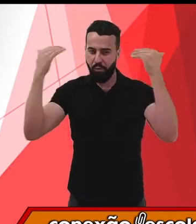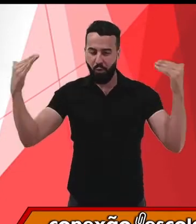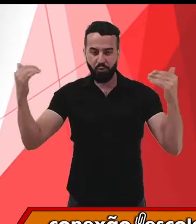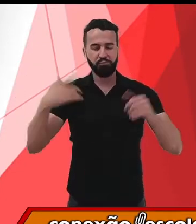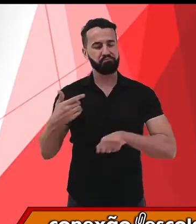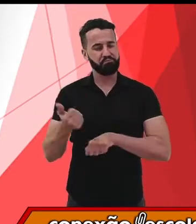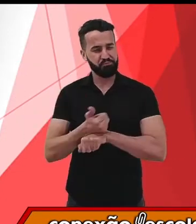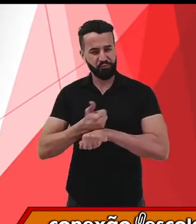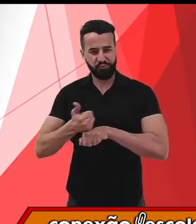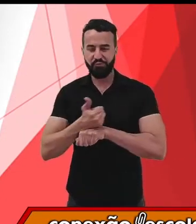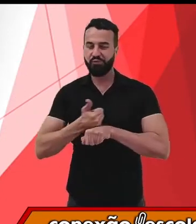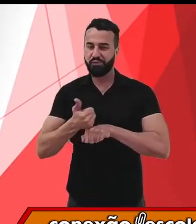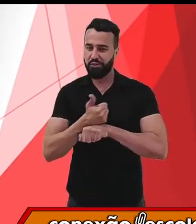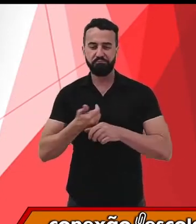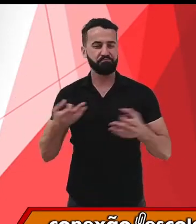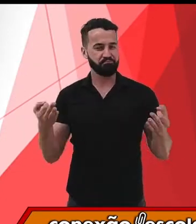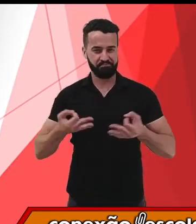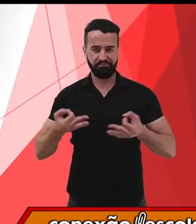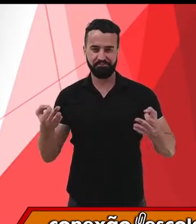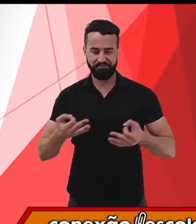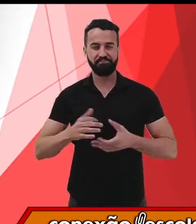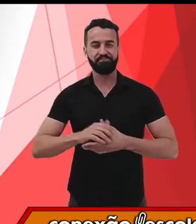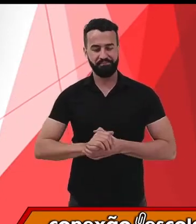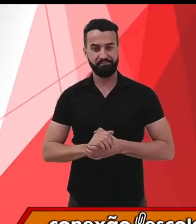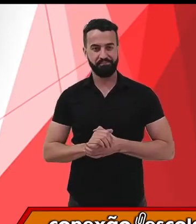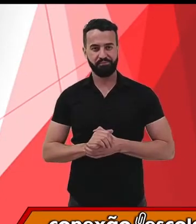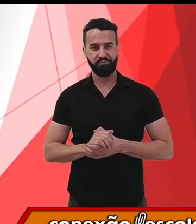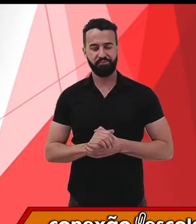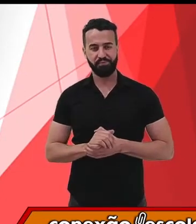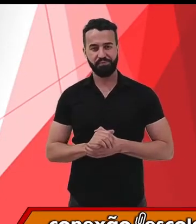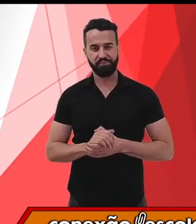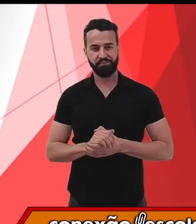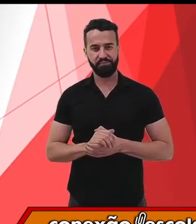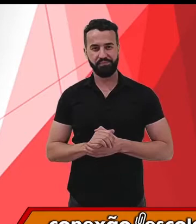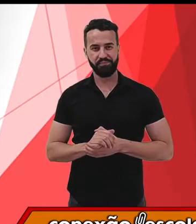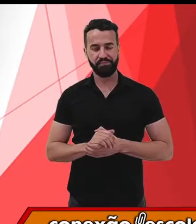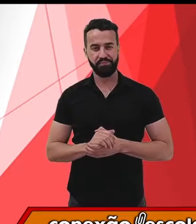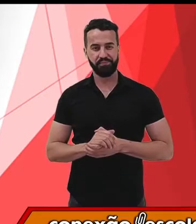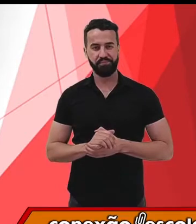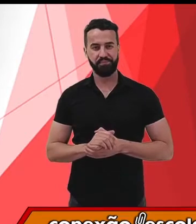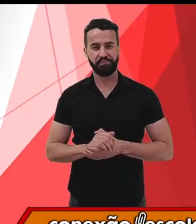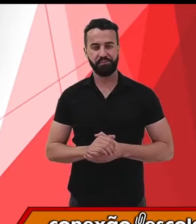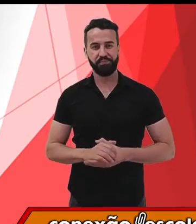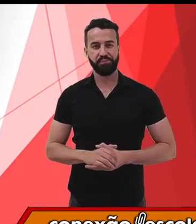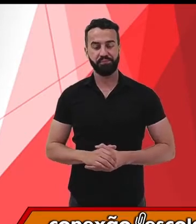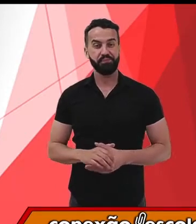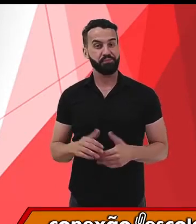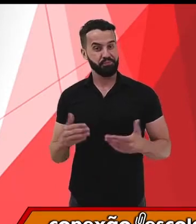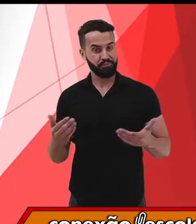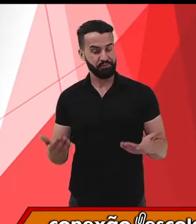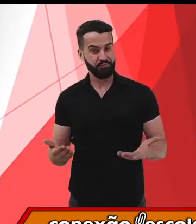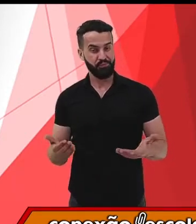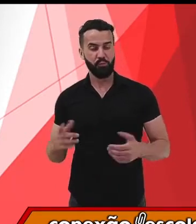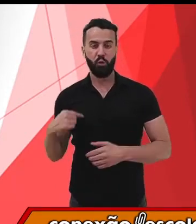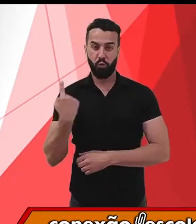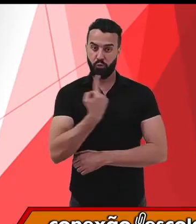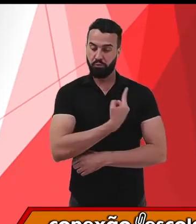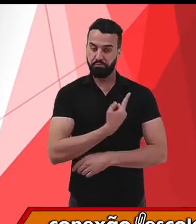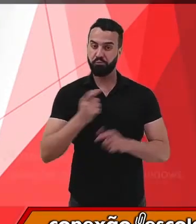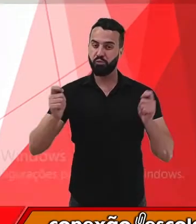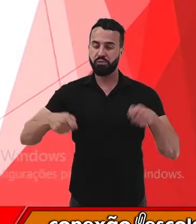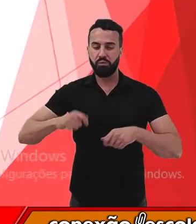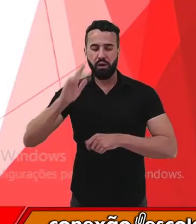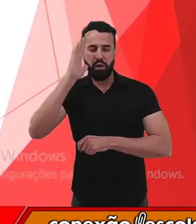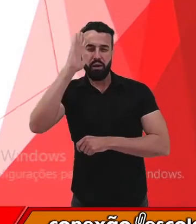para todas as outras profissões, certo? Bom, então a gente pode refletir da